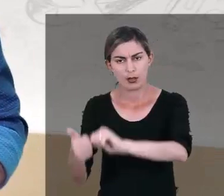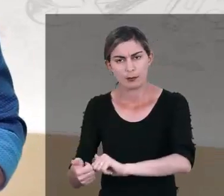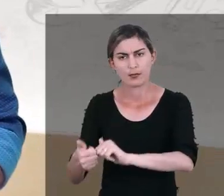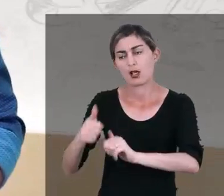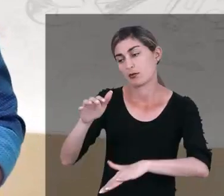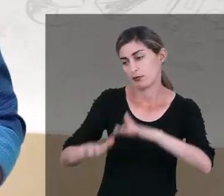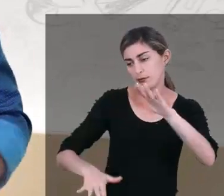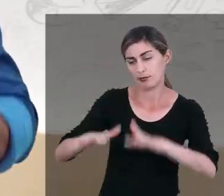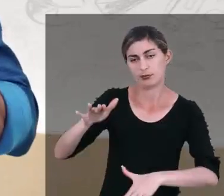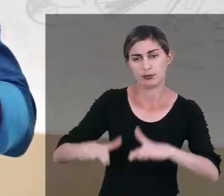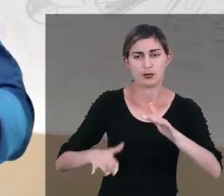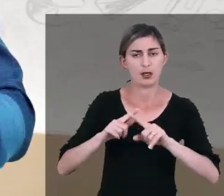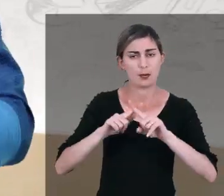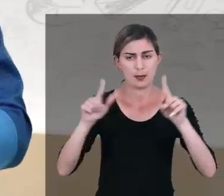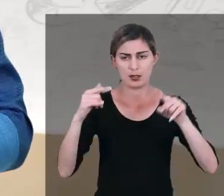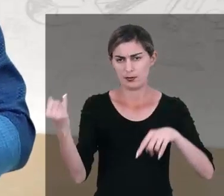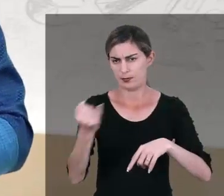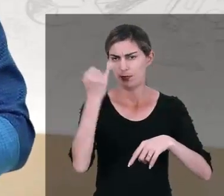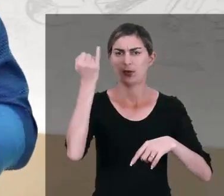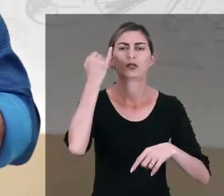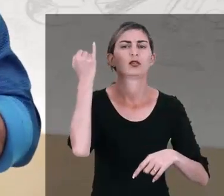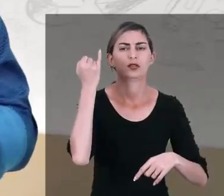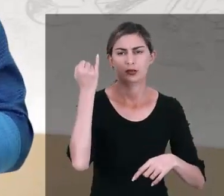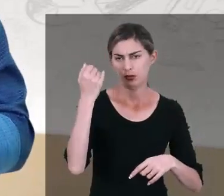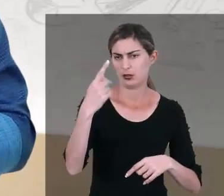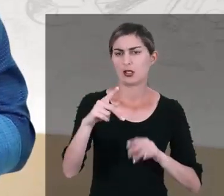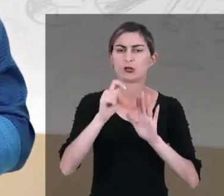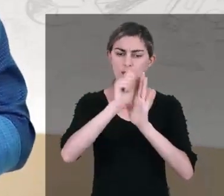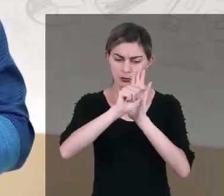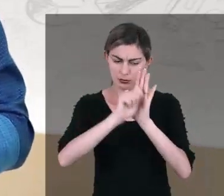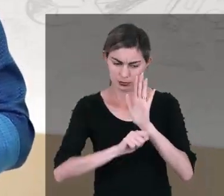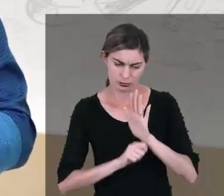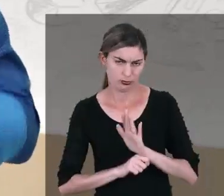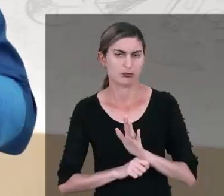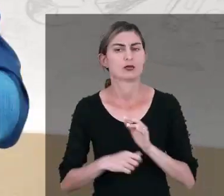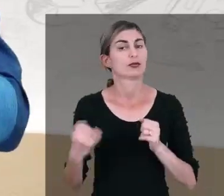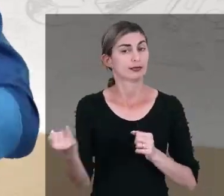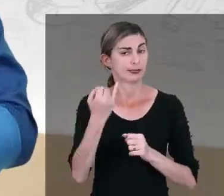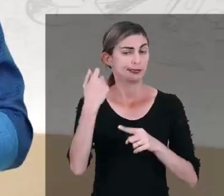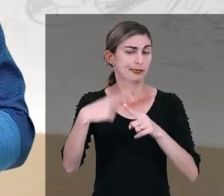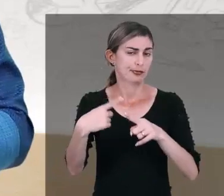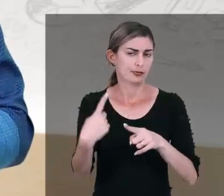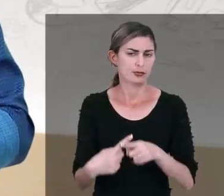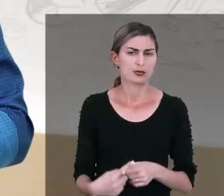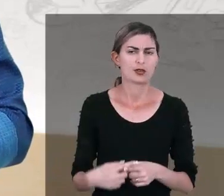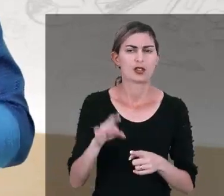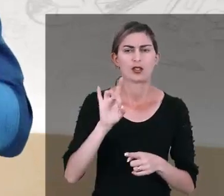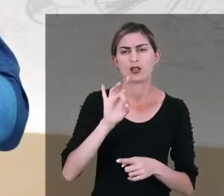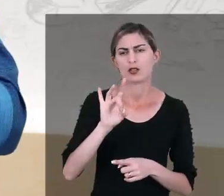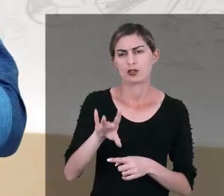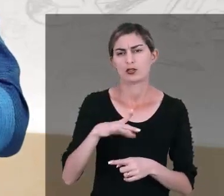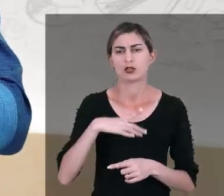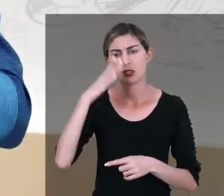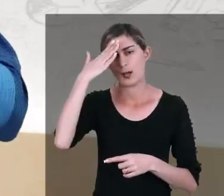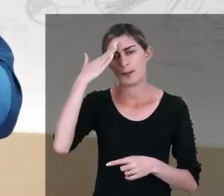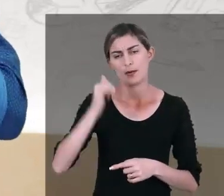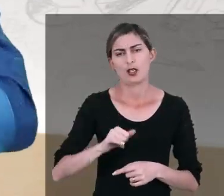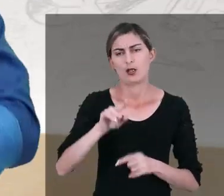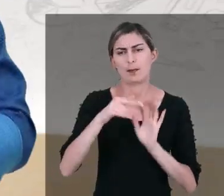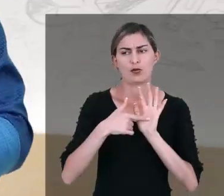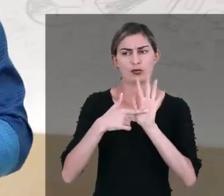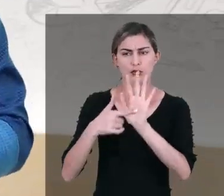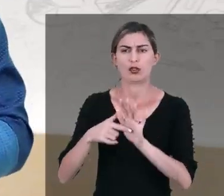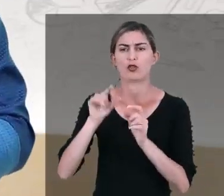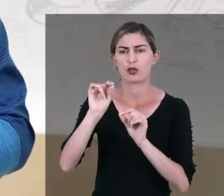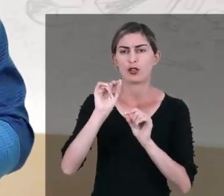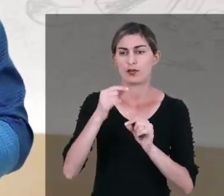determinadas condições. Mas é muito importante esse registro escrito, porque além da questão de você saber